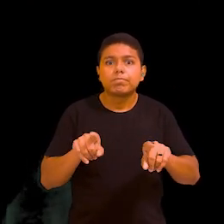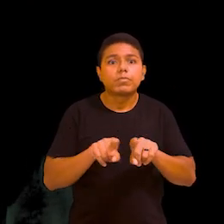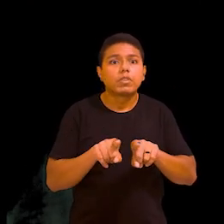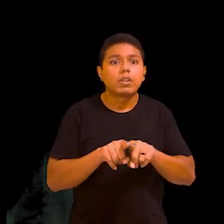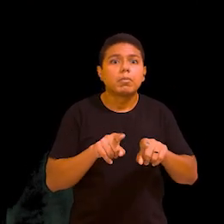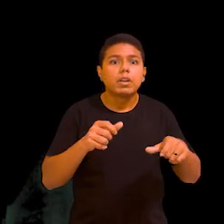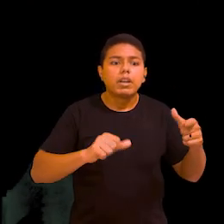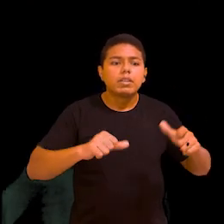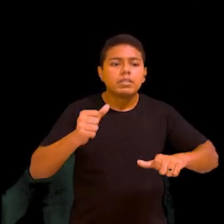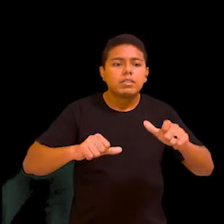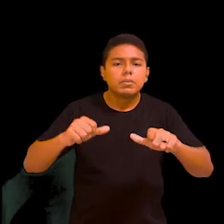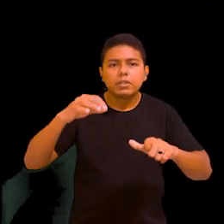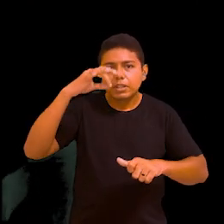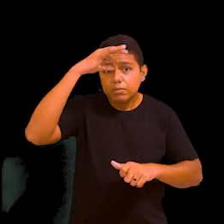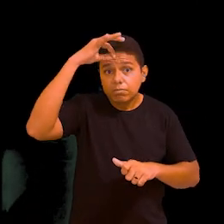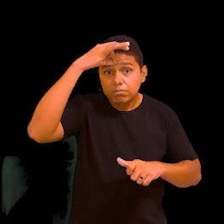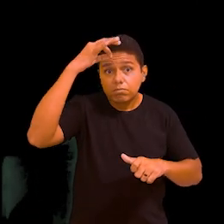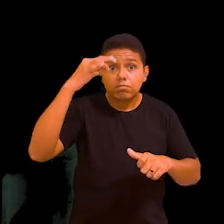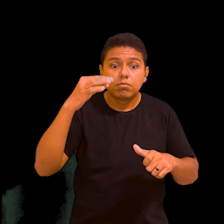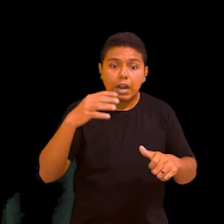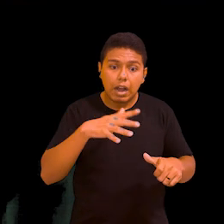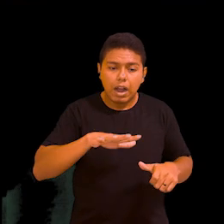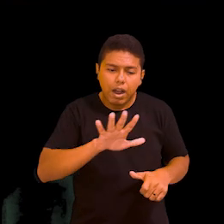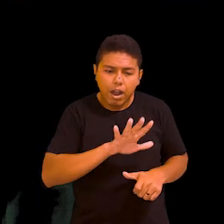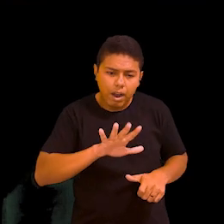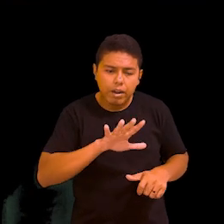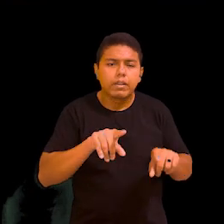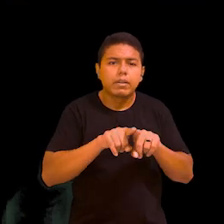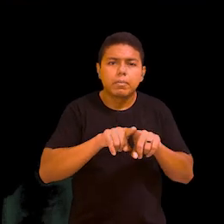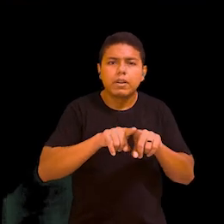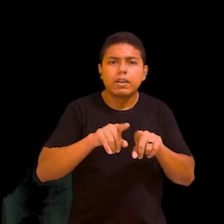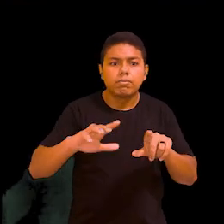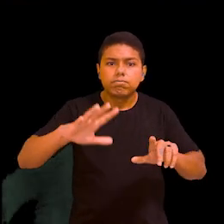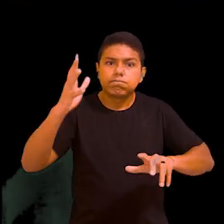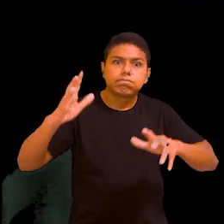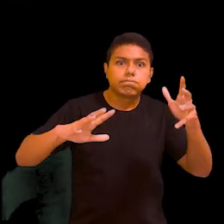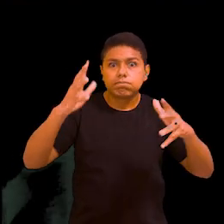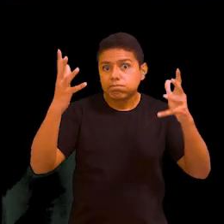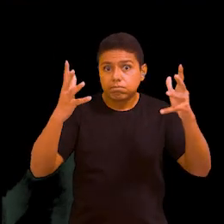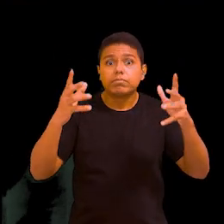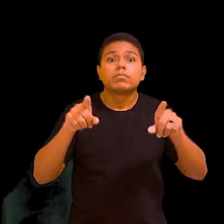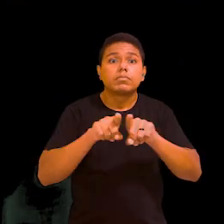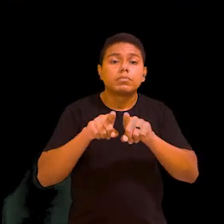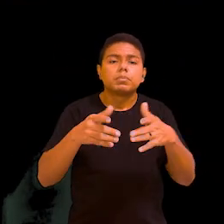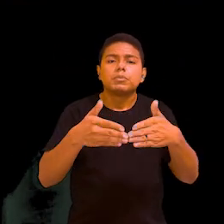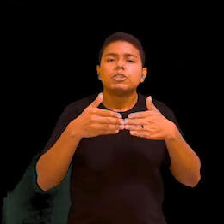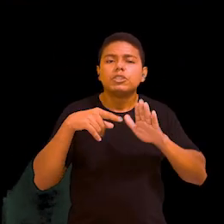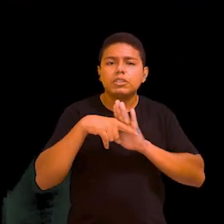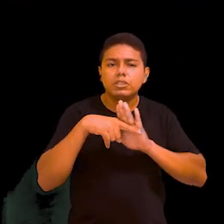dor. Examinar o períneo e os genitais externos, verificar